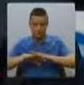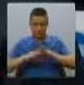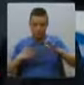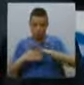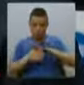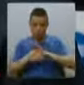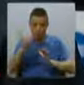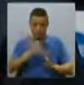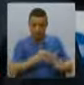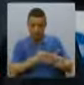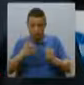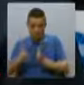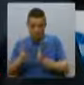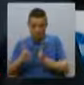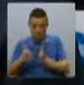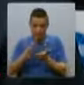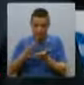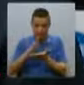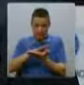e a segunda parte é uma segunda parte repartida,